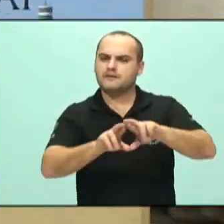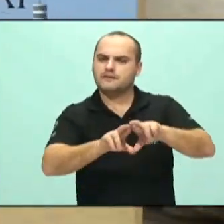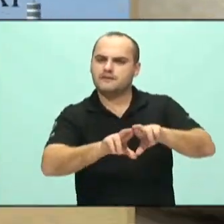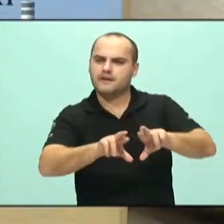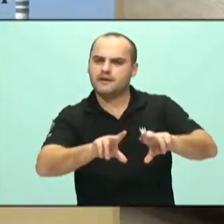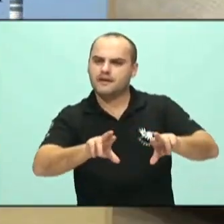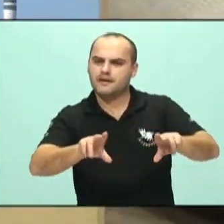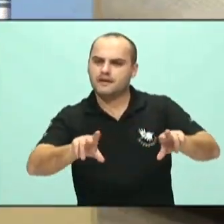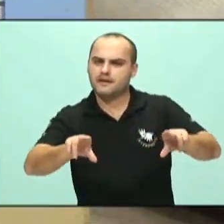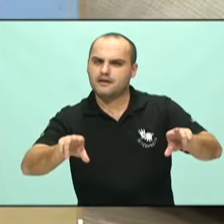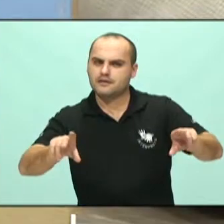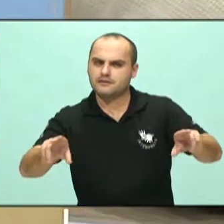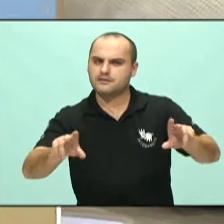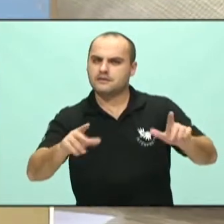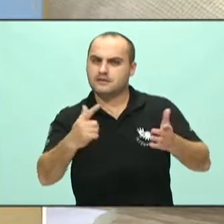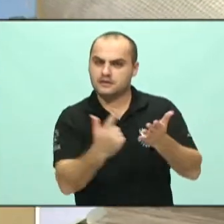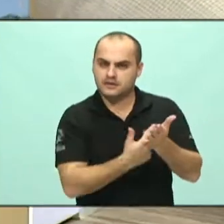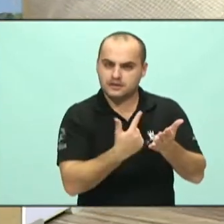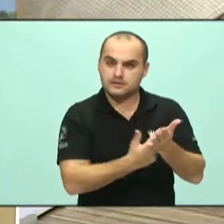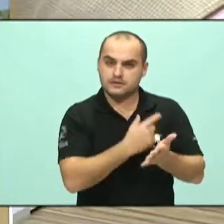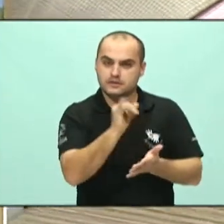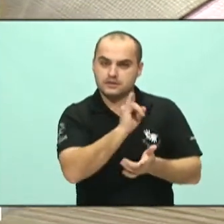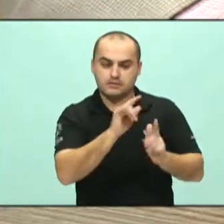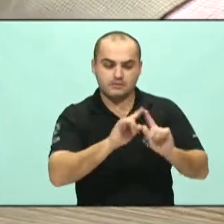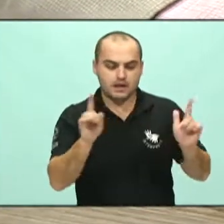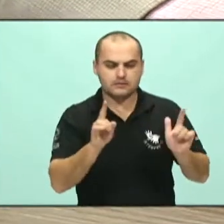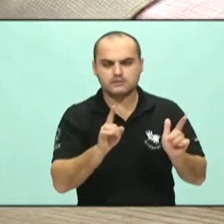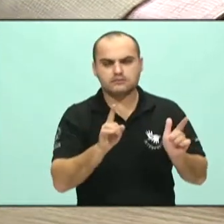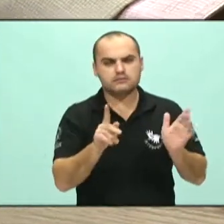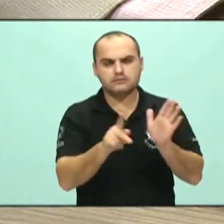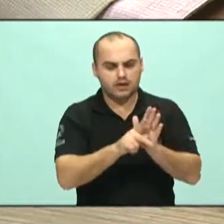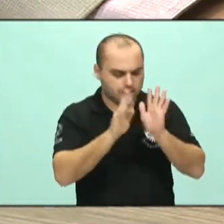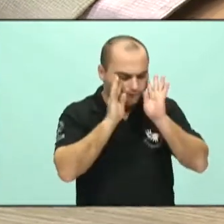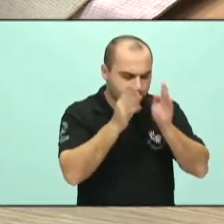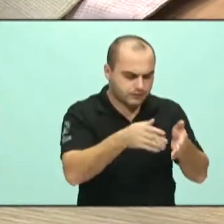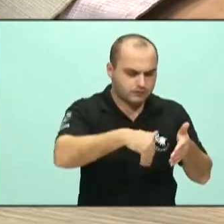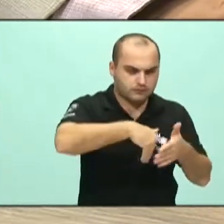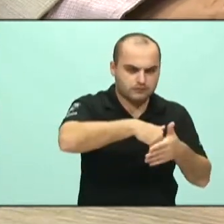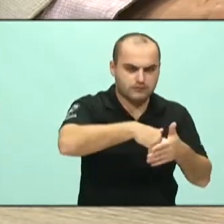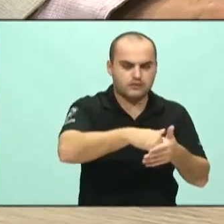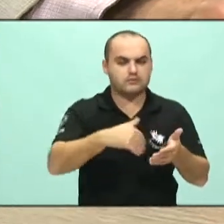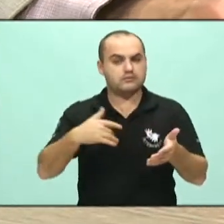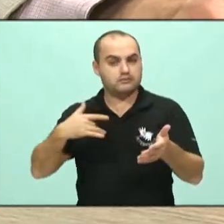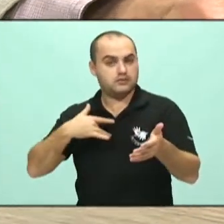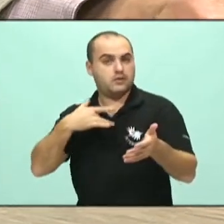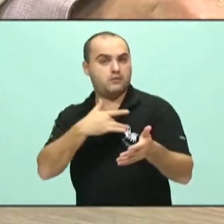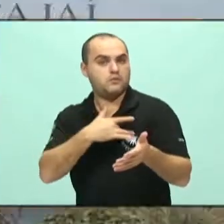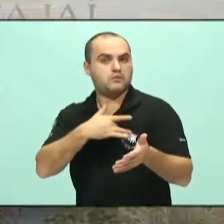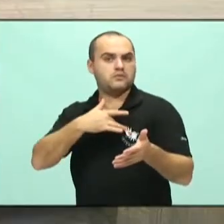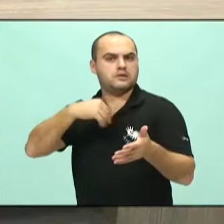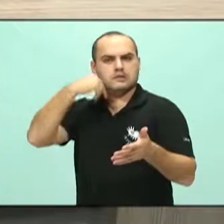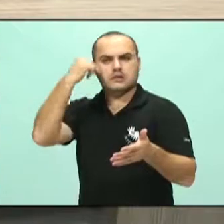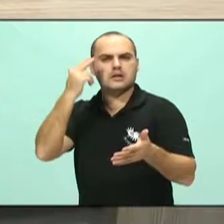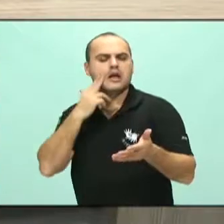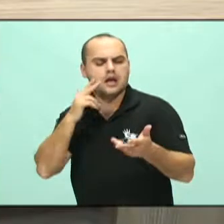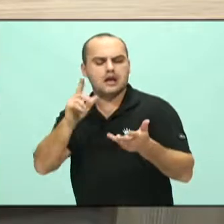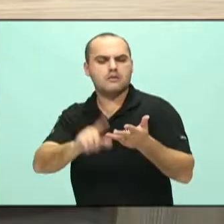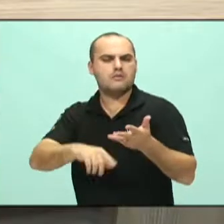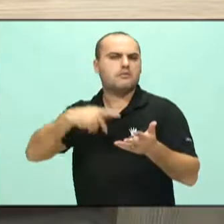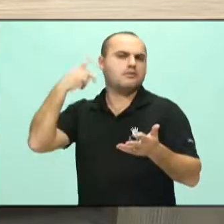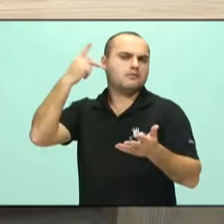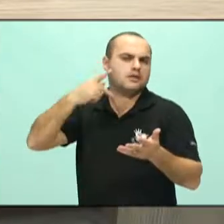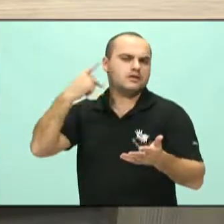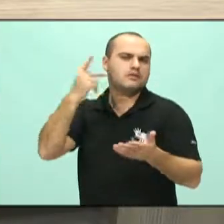de aspectos específicos. Futebol, saúde, negros, política, mas